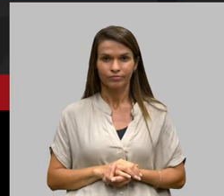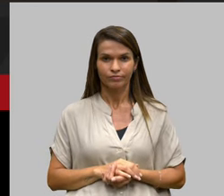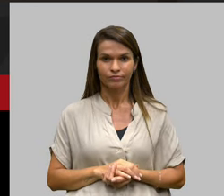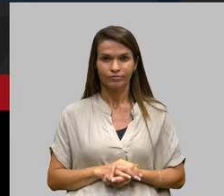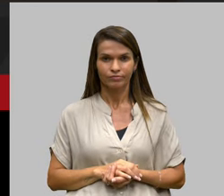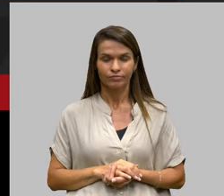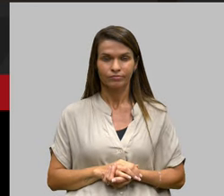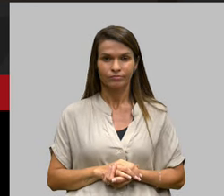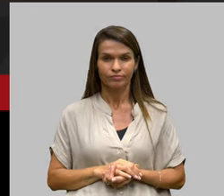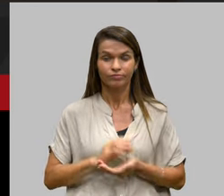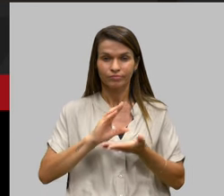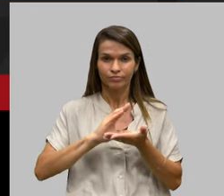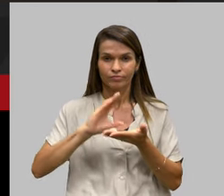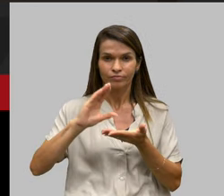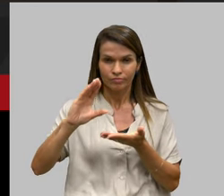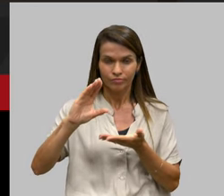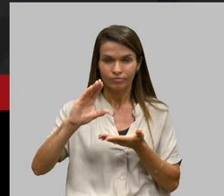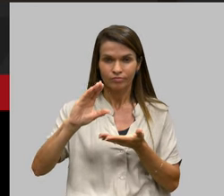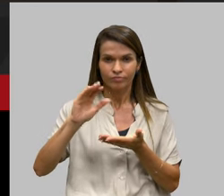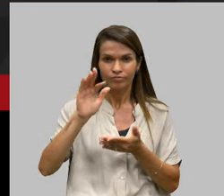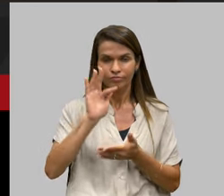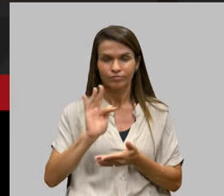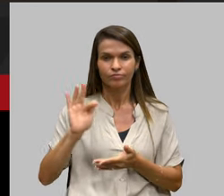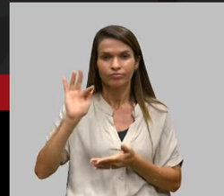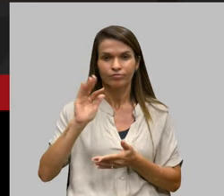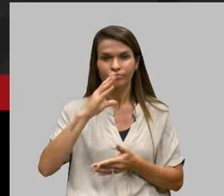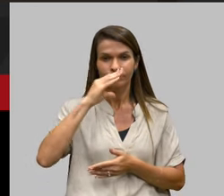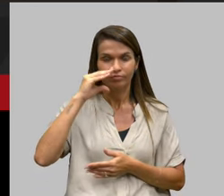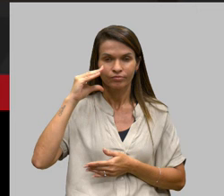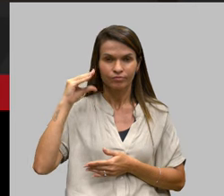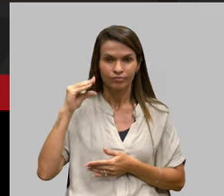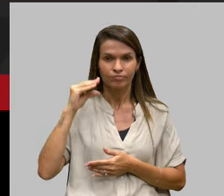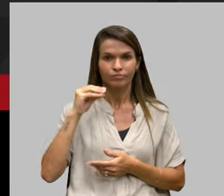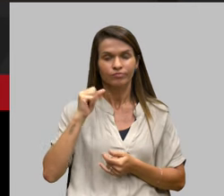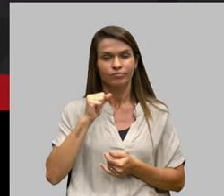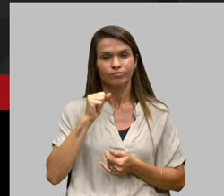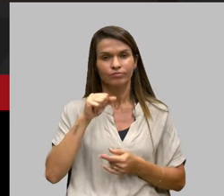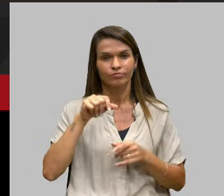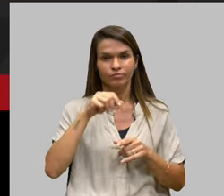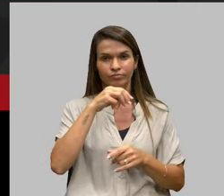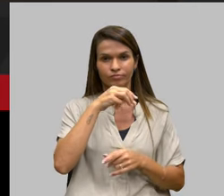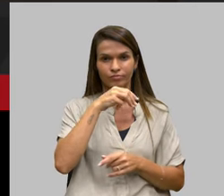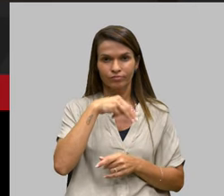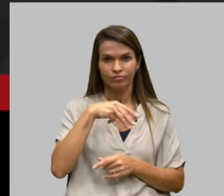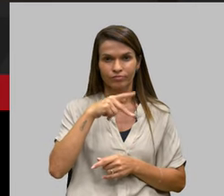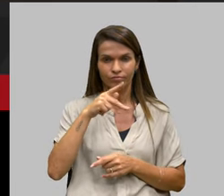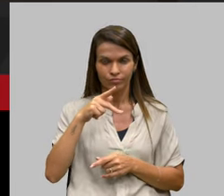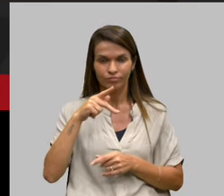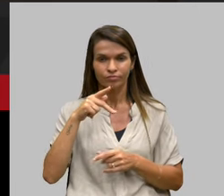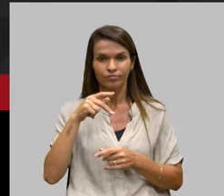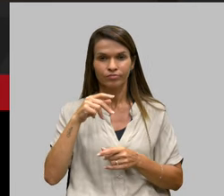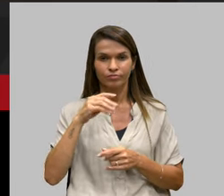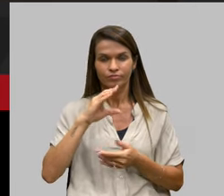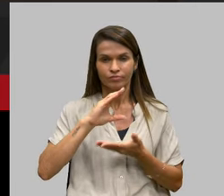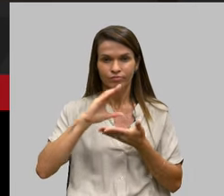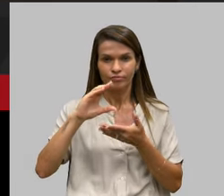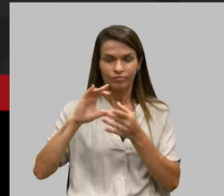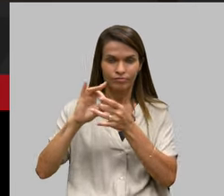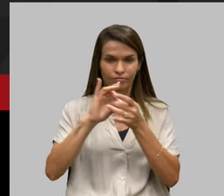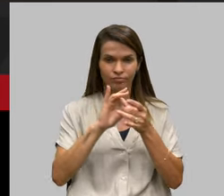as contribuições dos entes Federados e dos Servidores e militares e os e os recursos vinculados ao fundo de